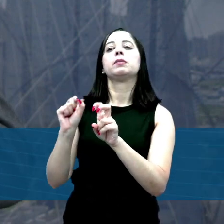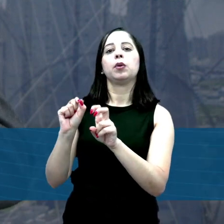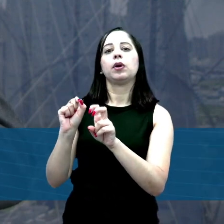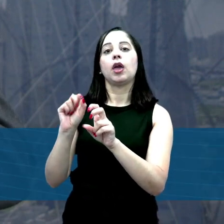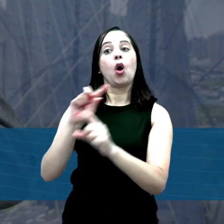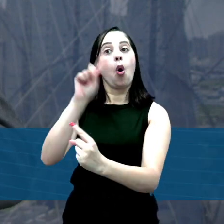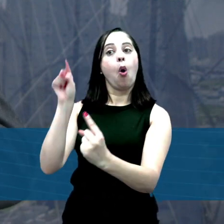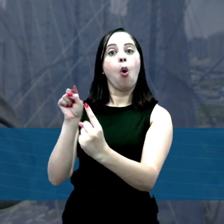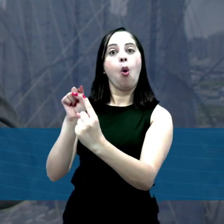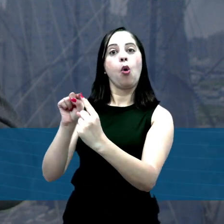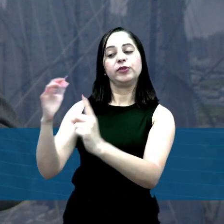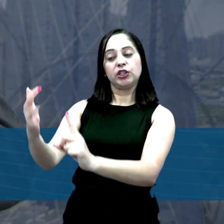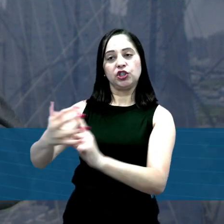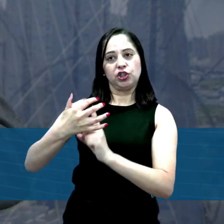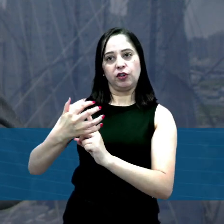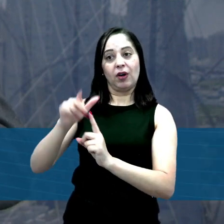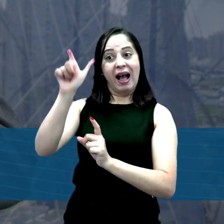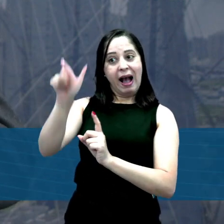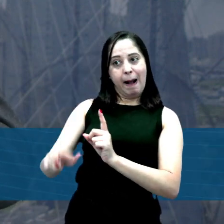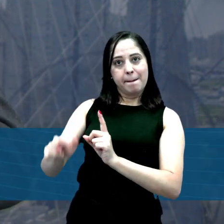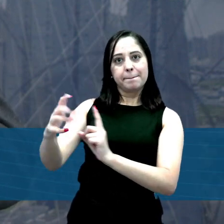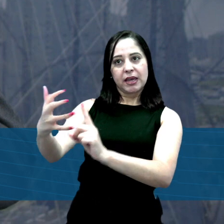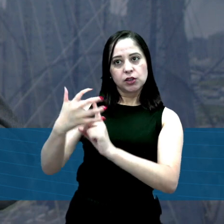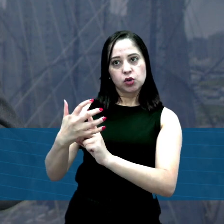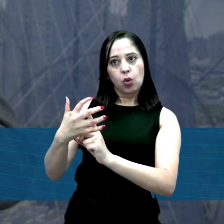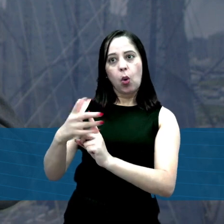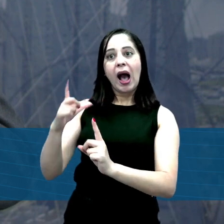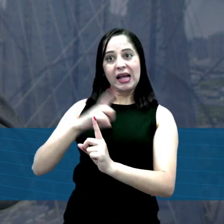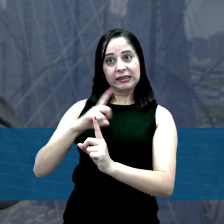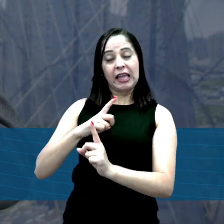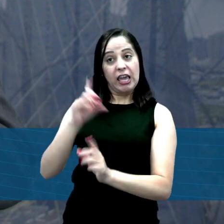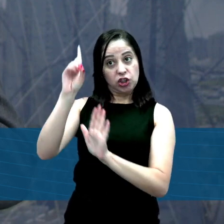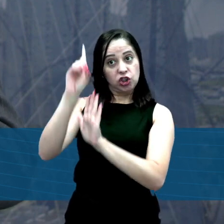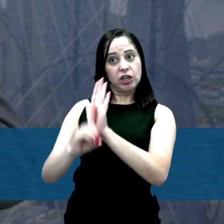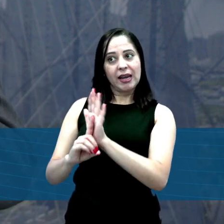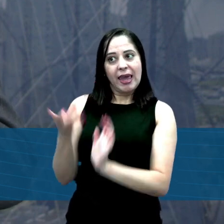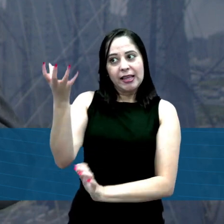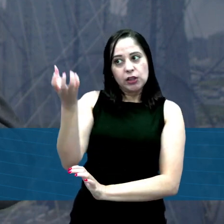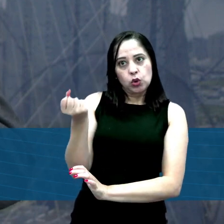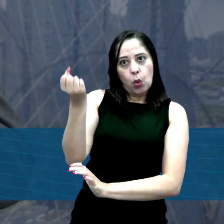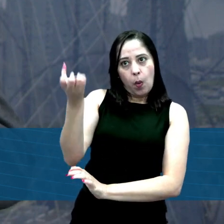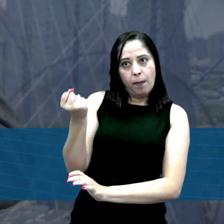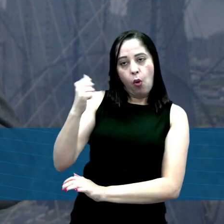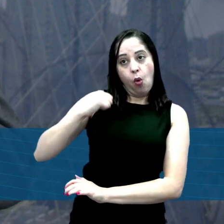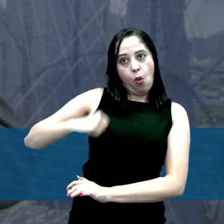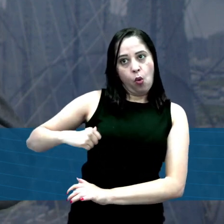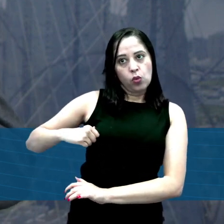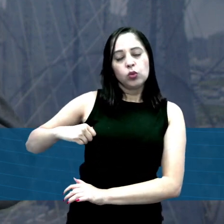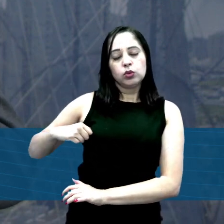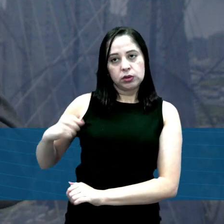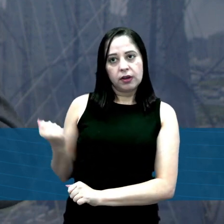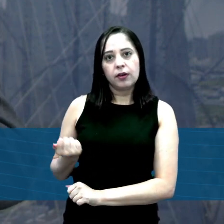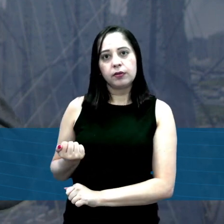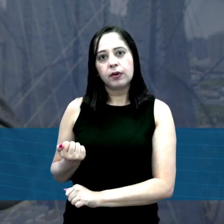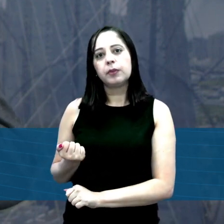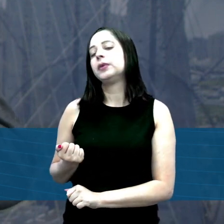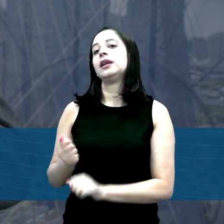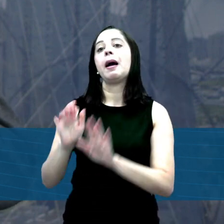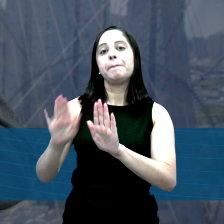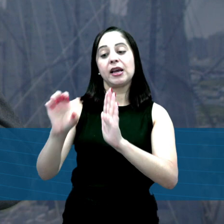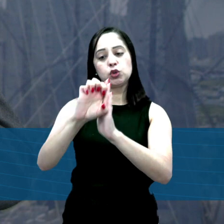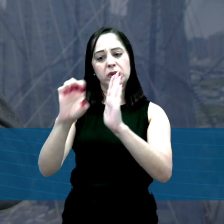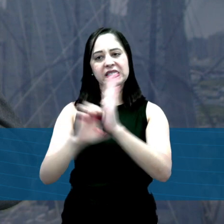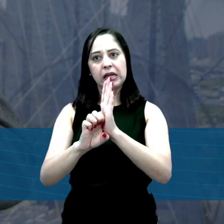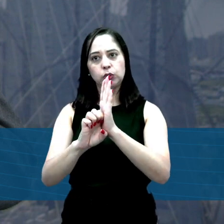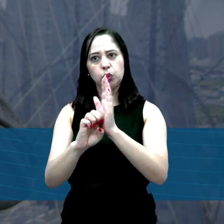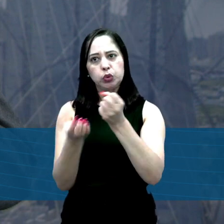agasalhar mais, para que o refugiado possa até ter acesso ao Bolsa Família. Isso são alterações legislativas, mas que a base do